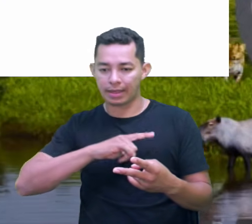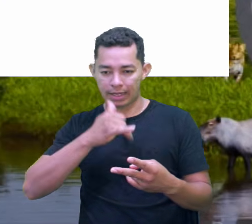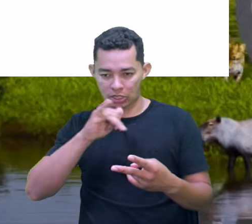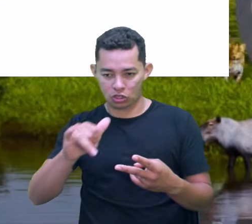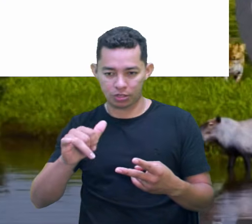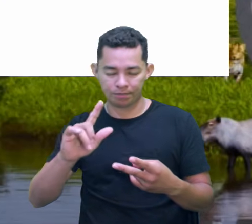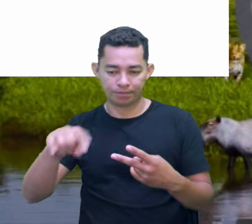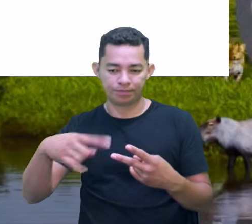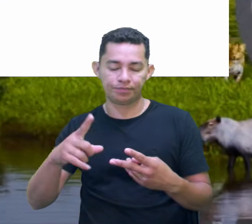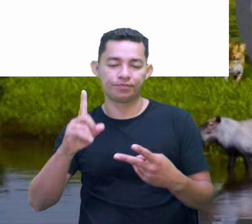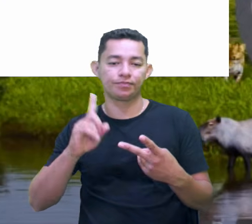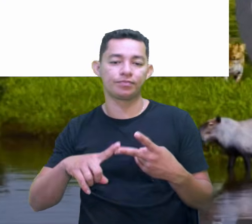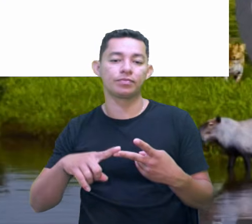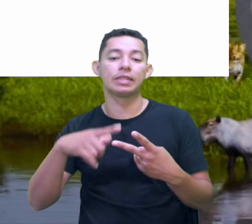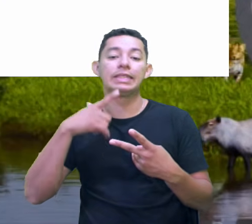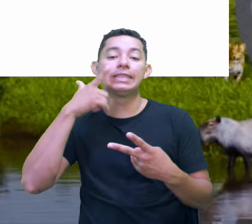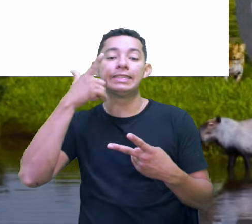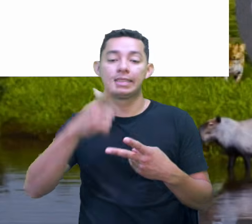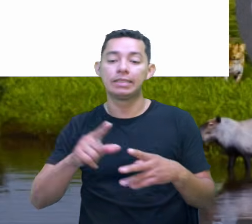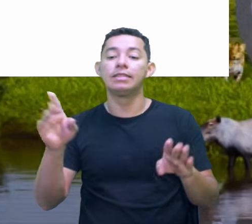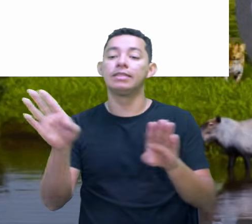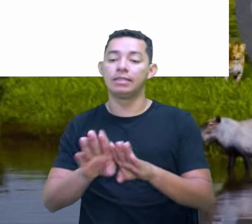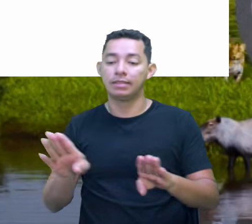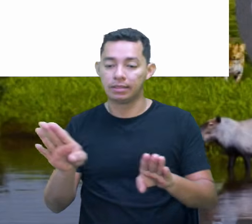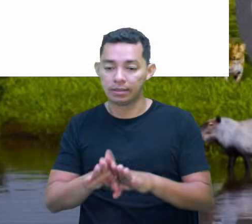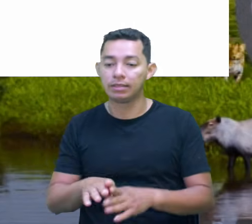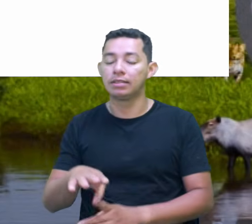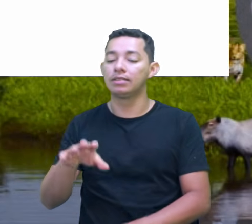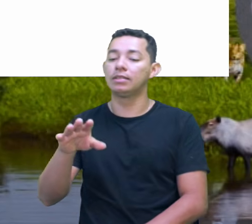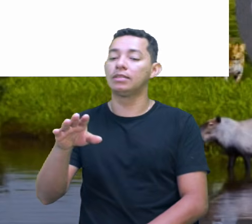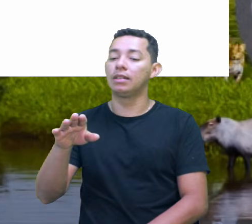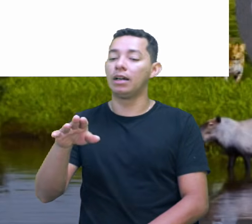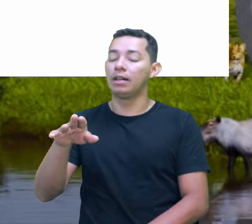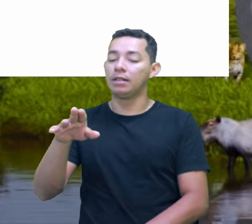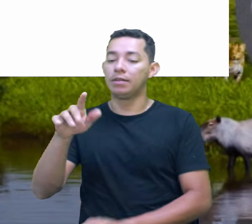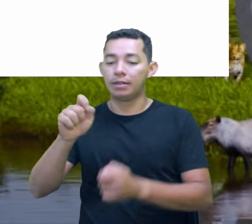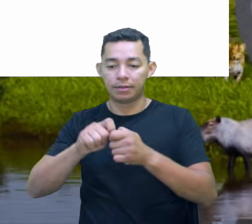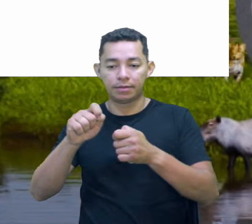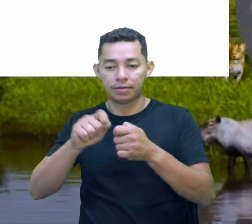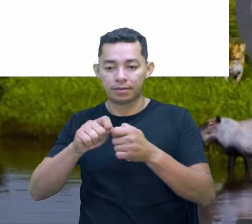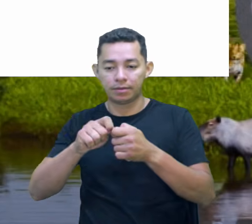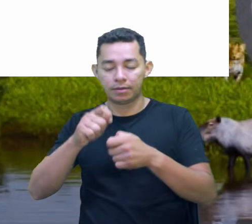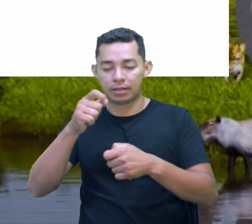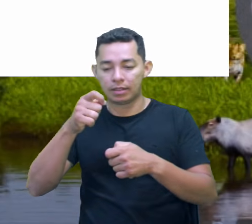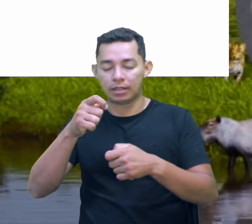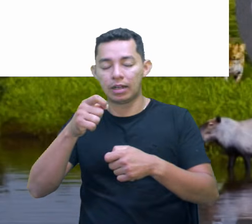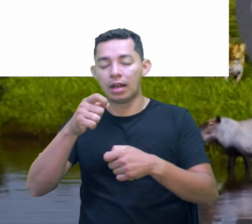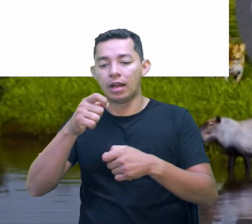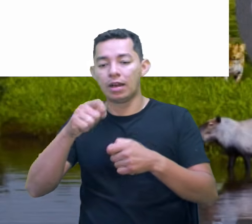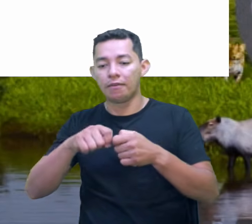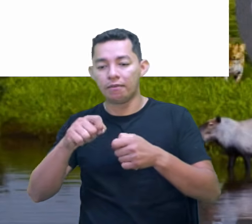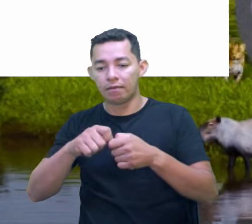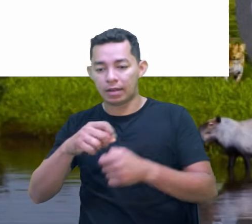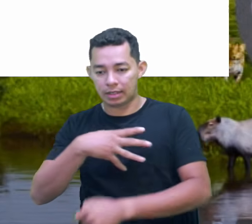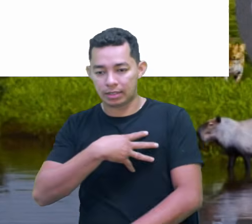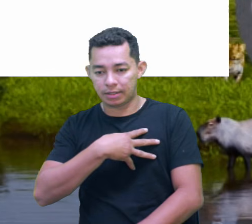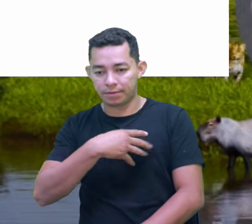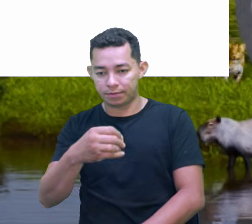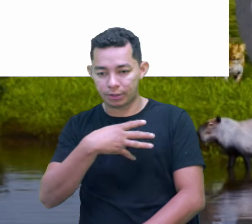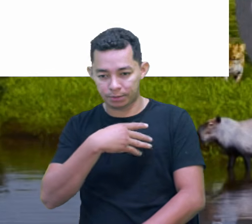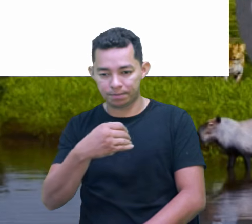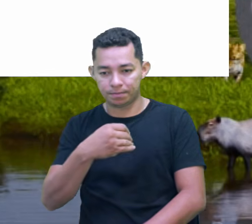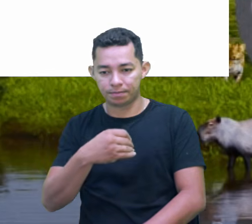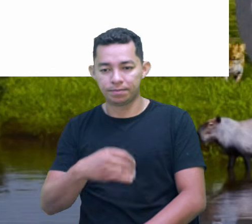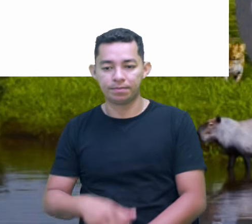desses ambientes, e ele é capaz de se reproduzir nesse ambiente. Isso é tudo muito importante, pessoal.